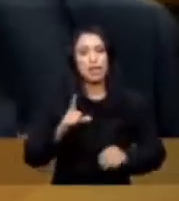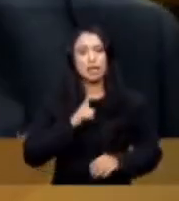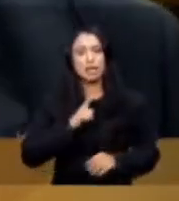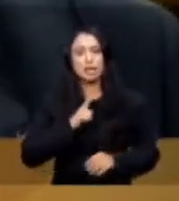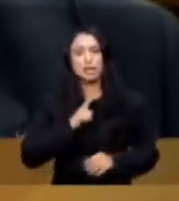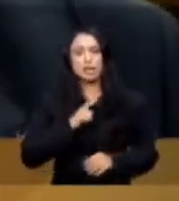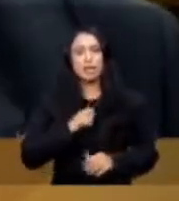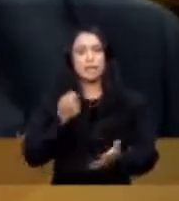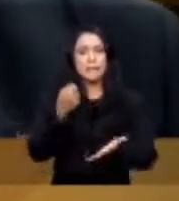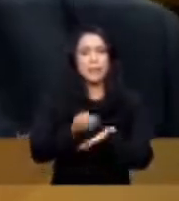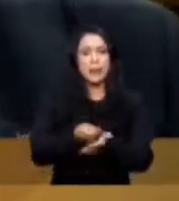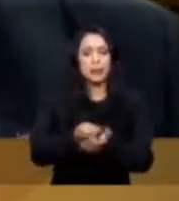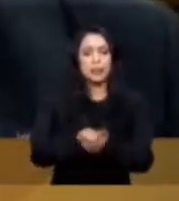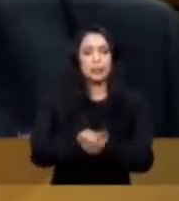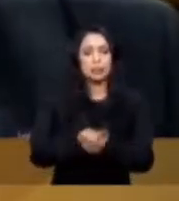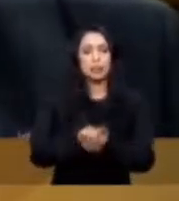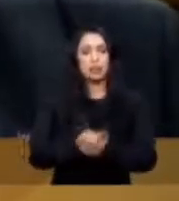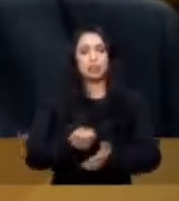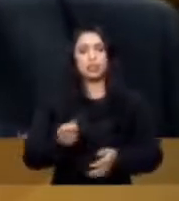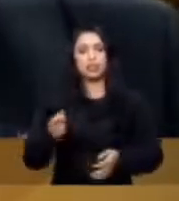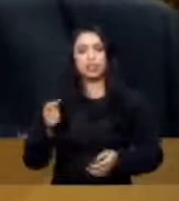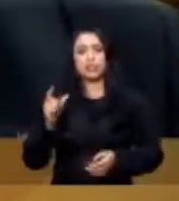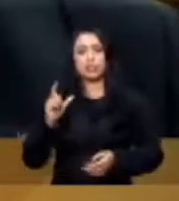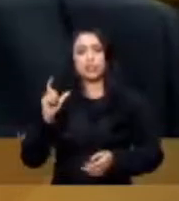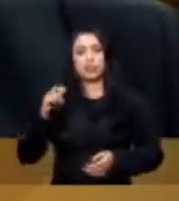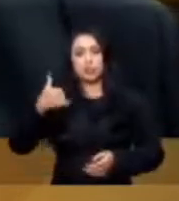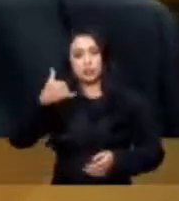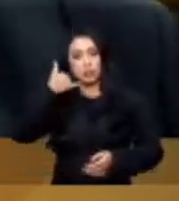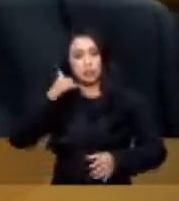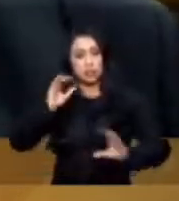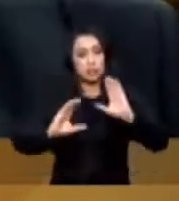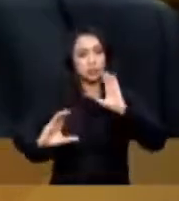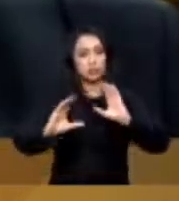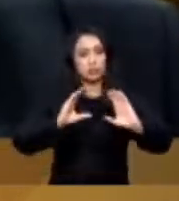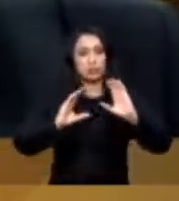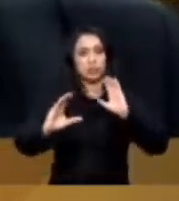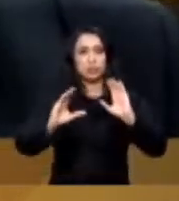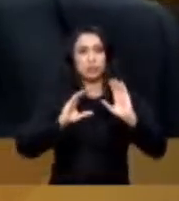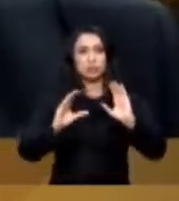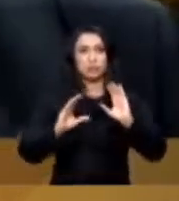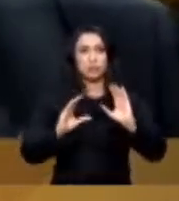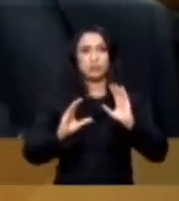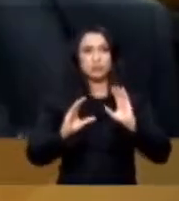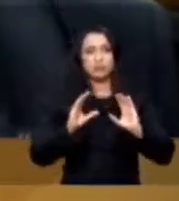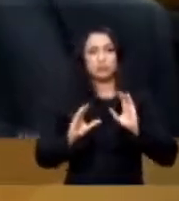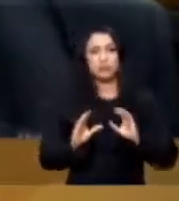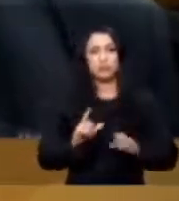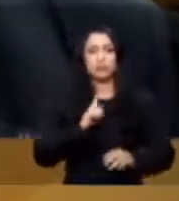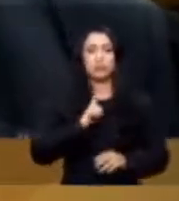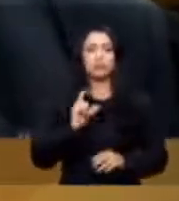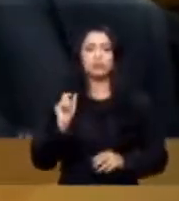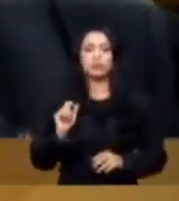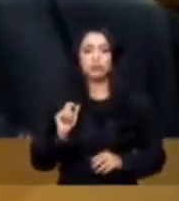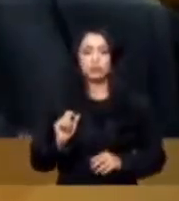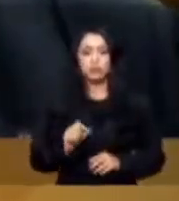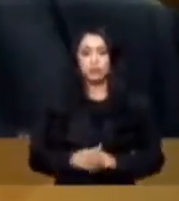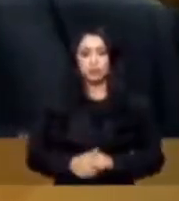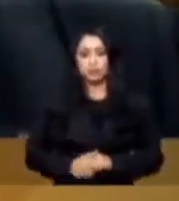em telecomunicações. Ora, por que o público deve financiar o investimento